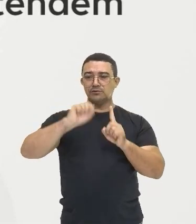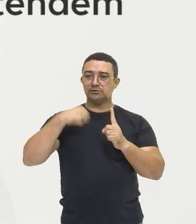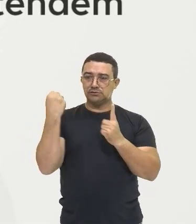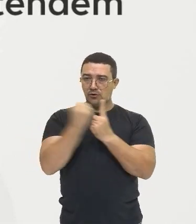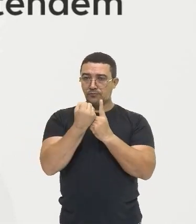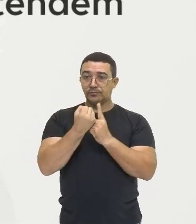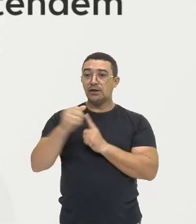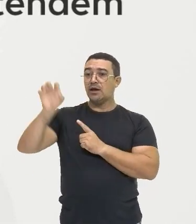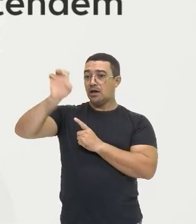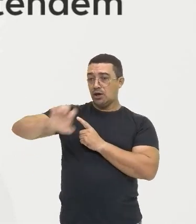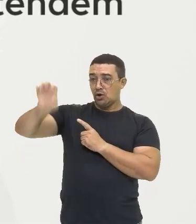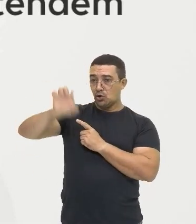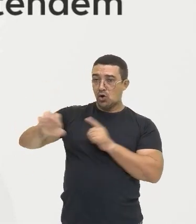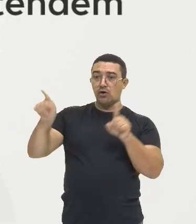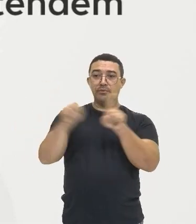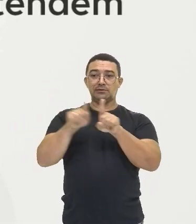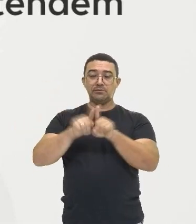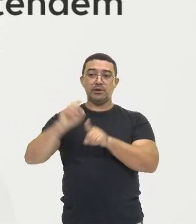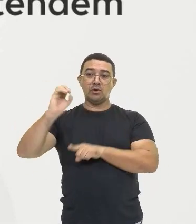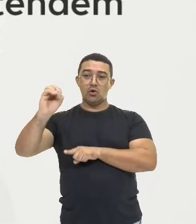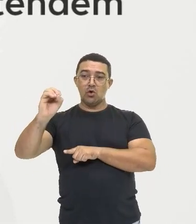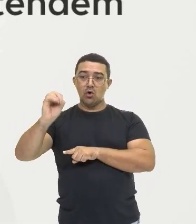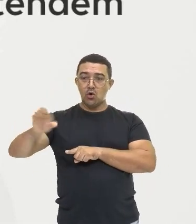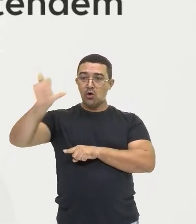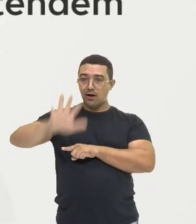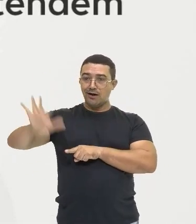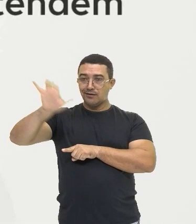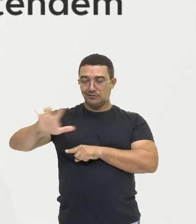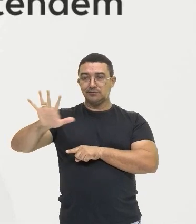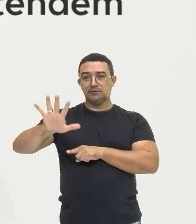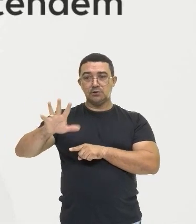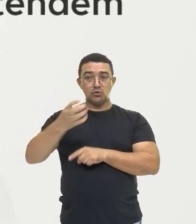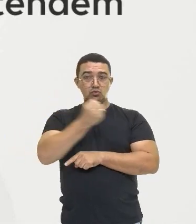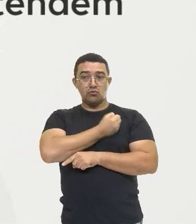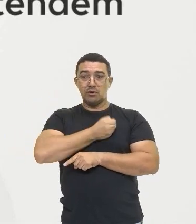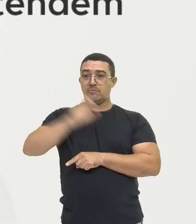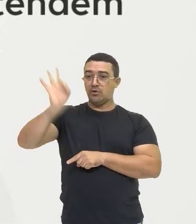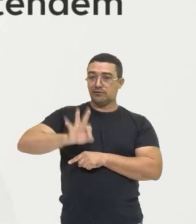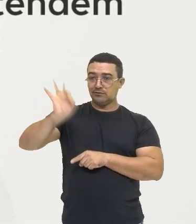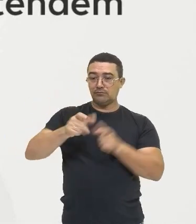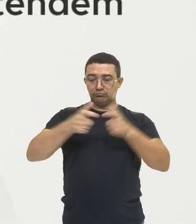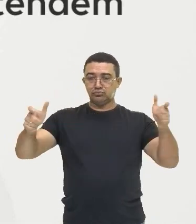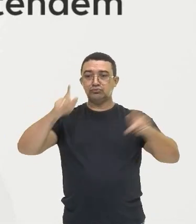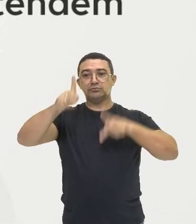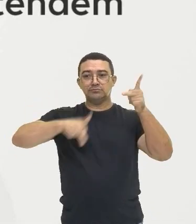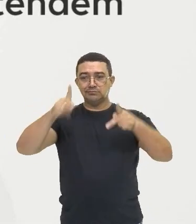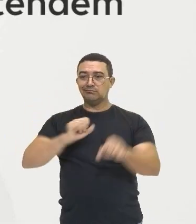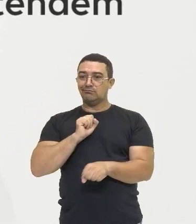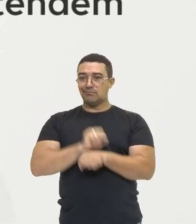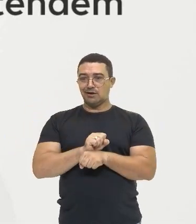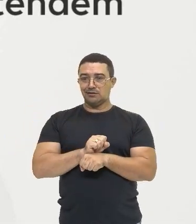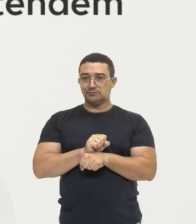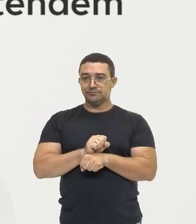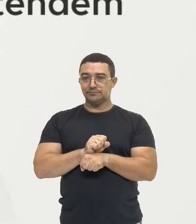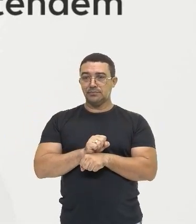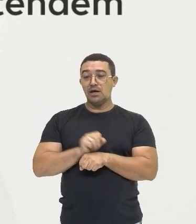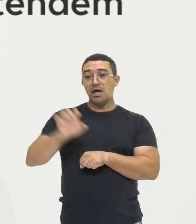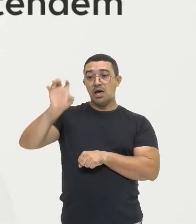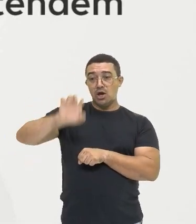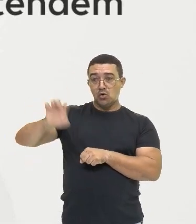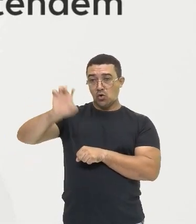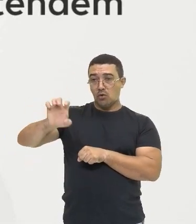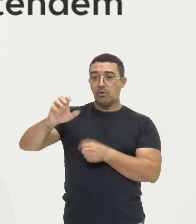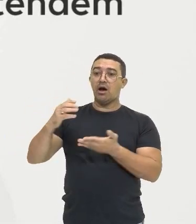a Oceania, esses números eles tendem a permanecer estáveis e no caso da Europa, eu destaco que alguns